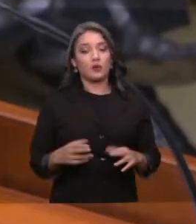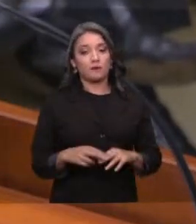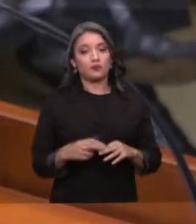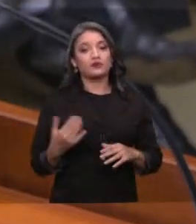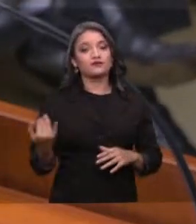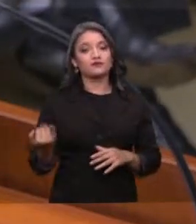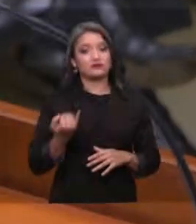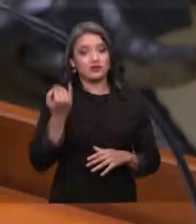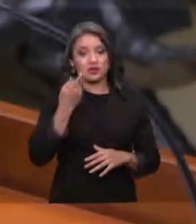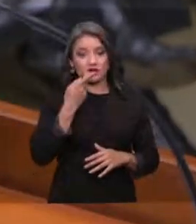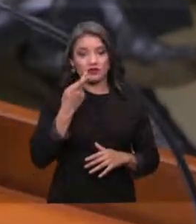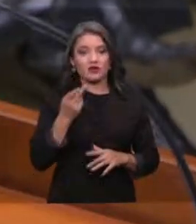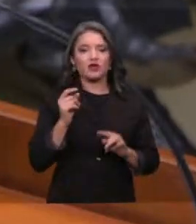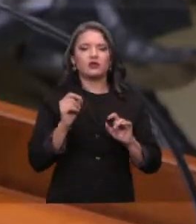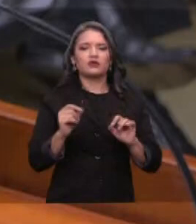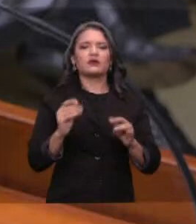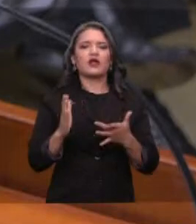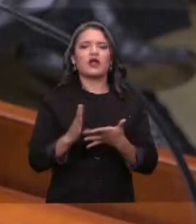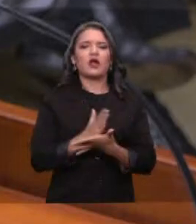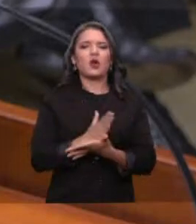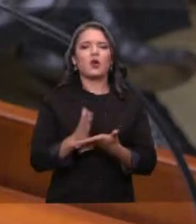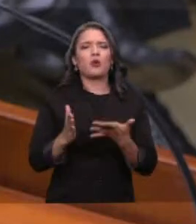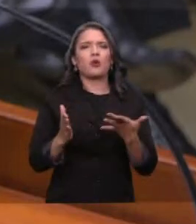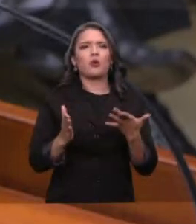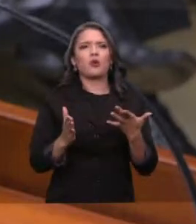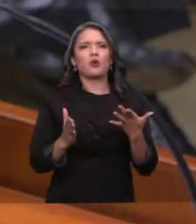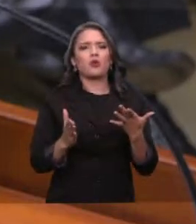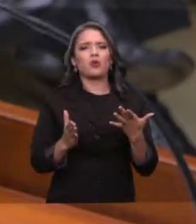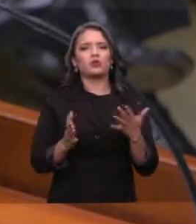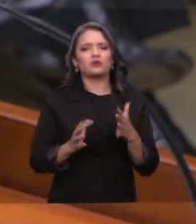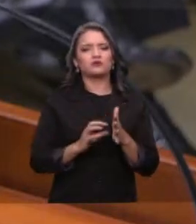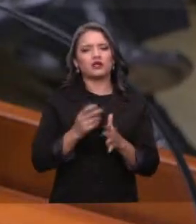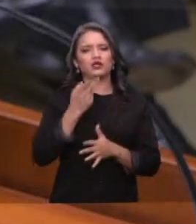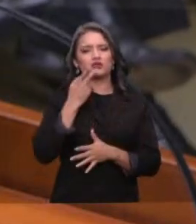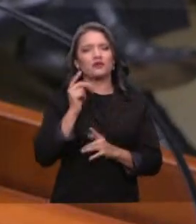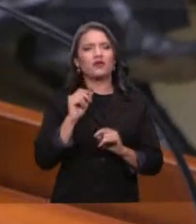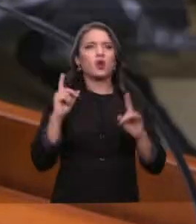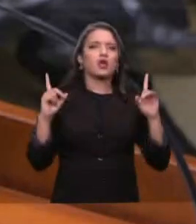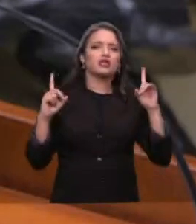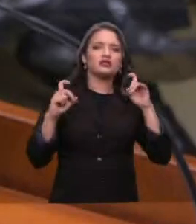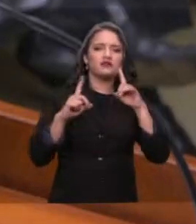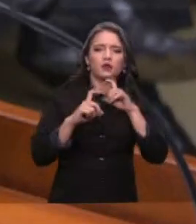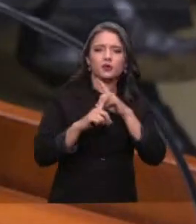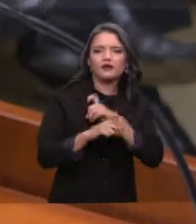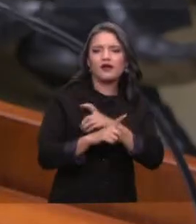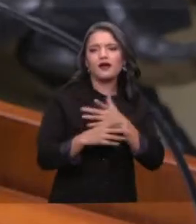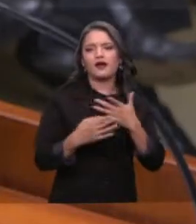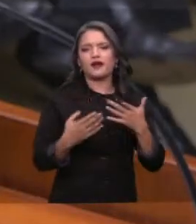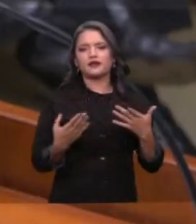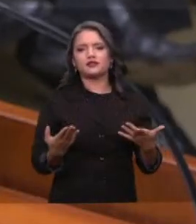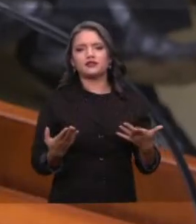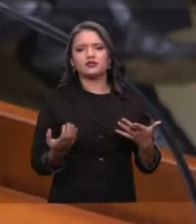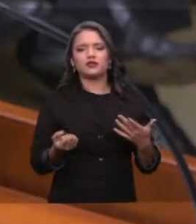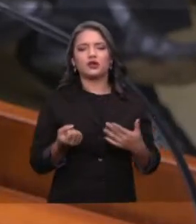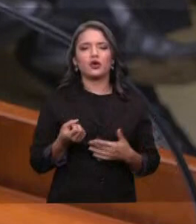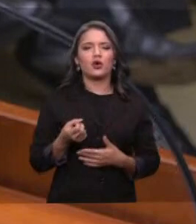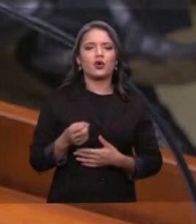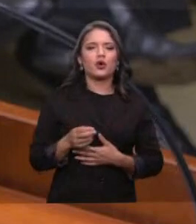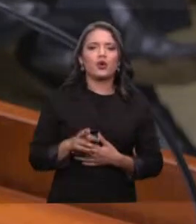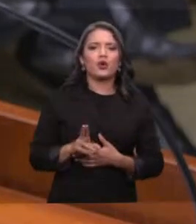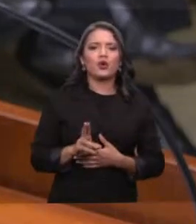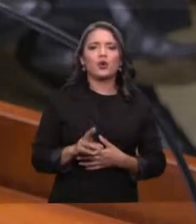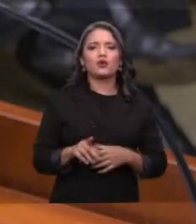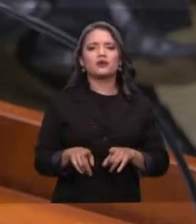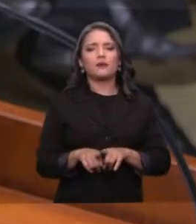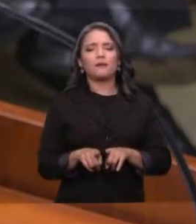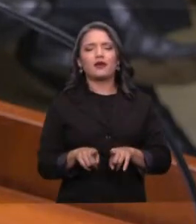dos óbices apresentados pelos autores das ações, consistente na dificuldade ou incapacidade e